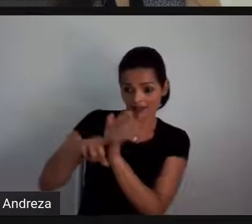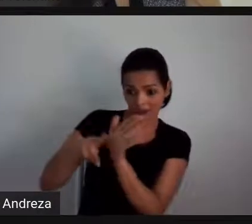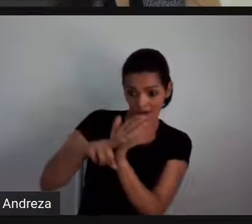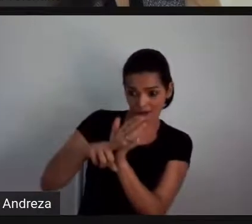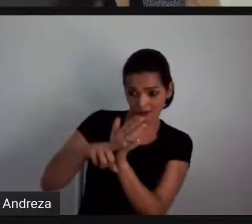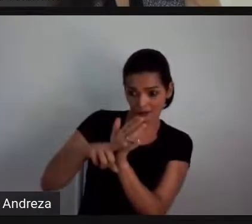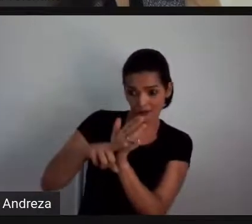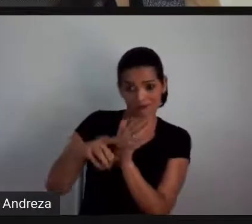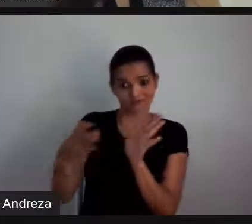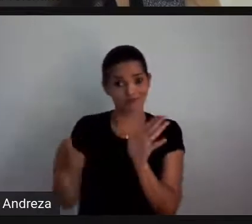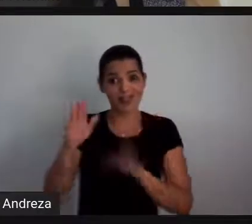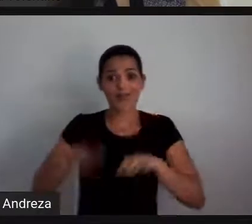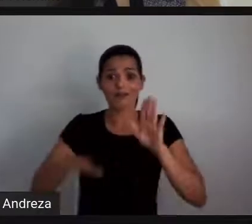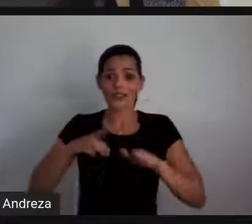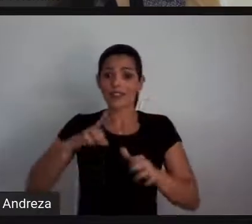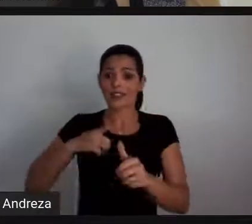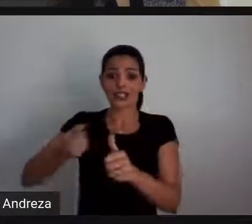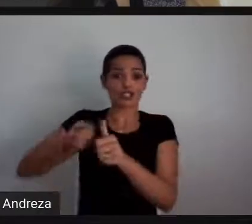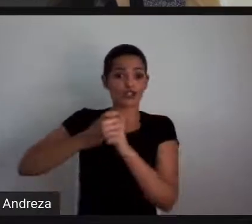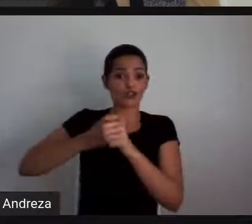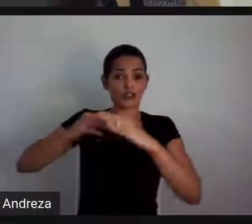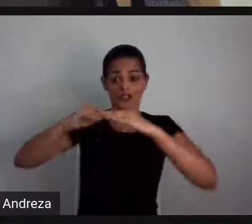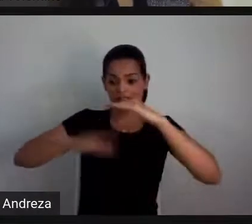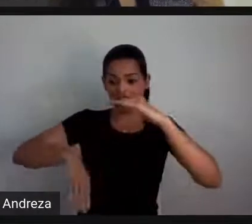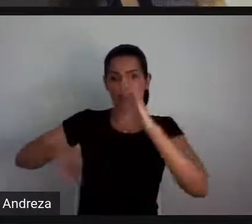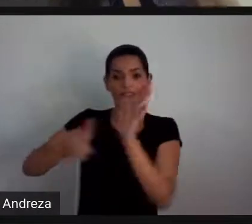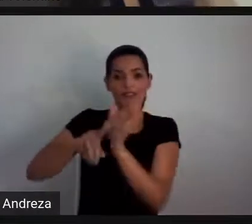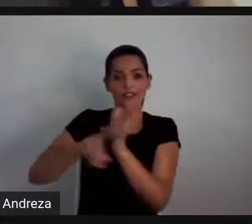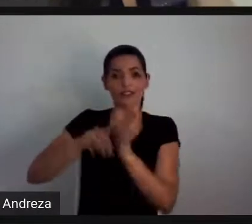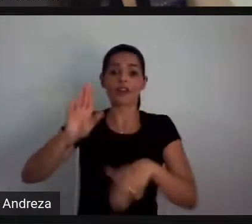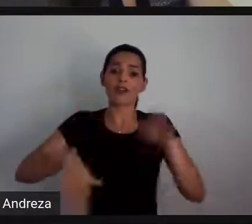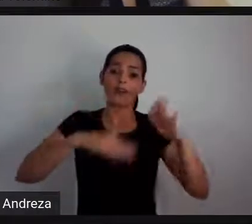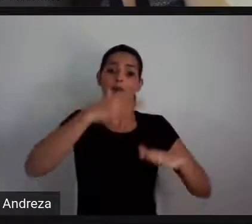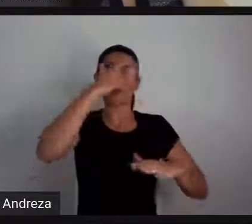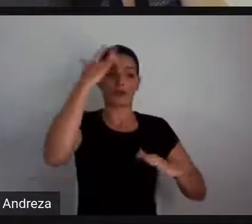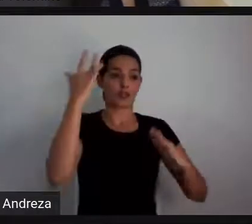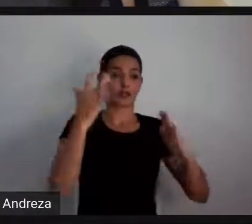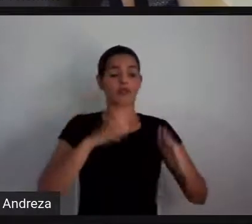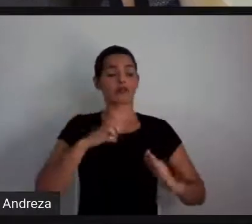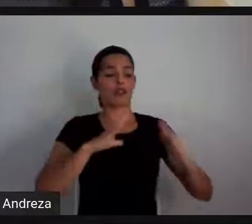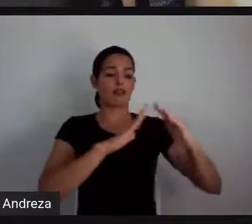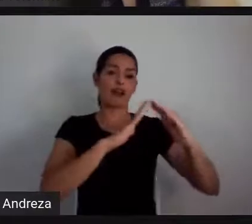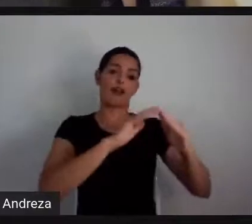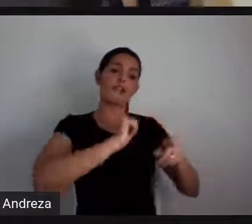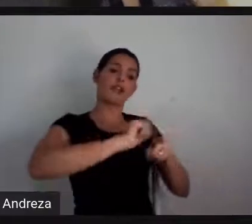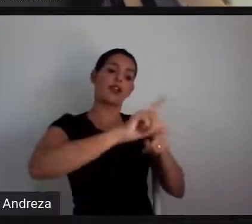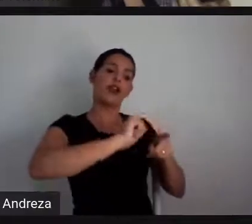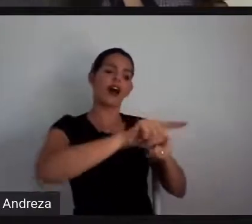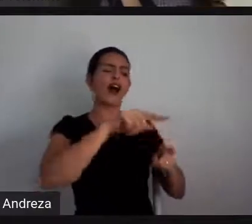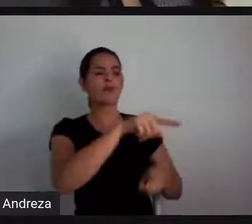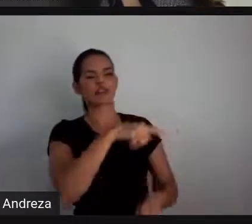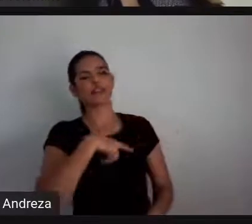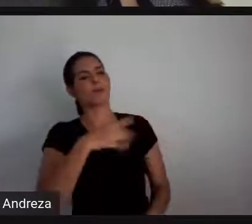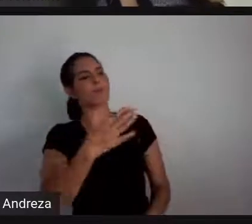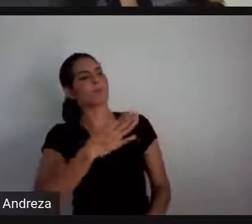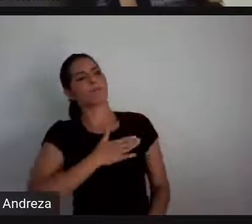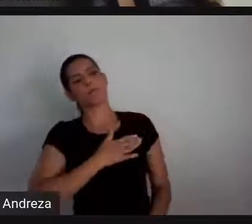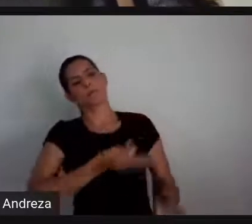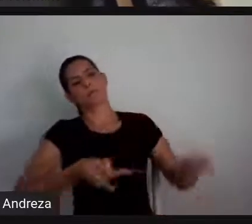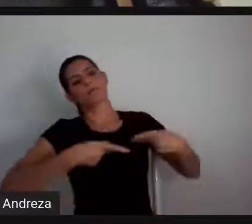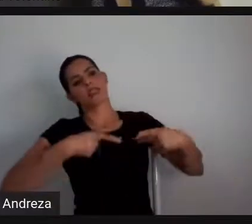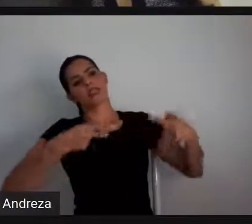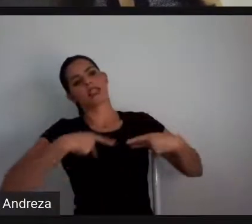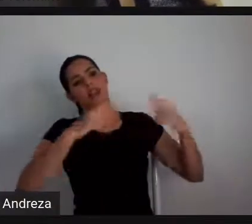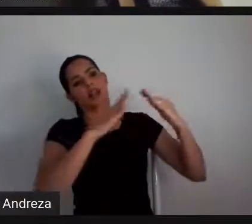pessoa tem ali vive numa casa que é financiada e acredita que aquilo é um bem, assim, mas, na verdade, a maior parte, às vezes, não está